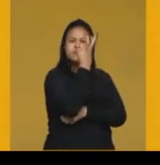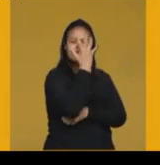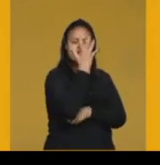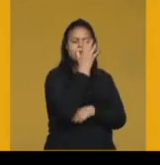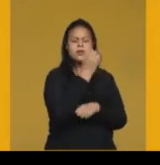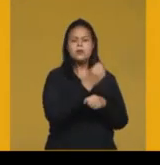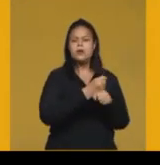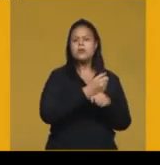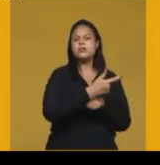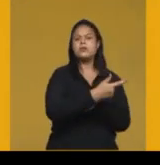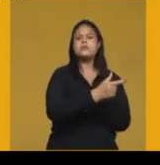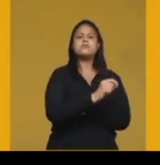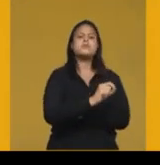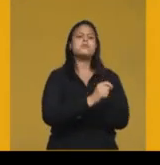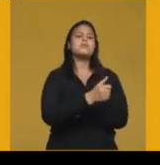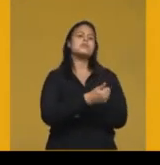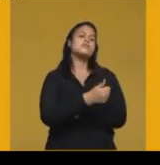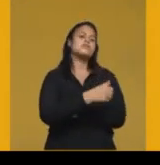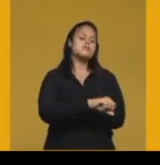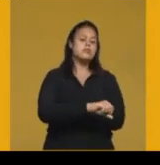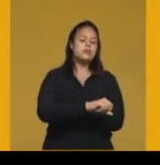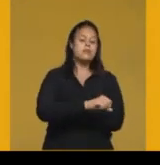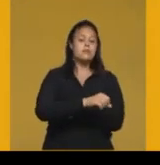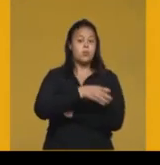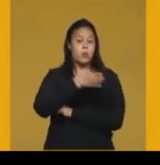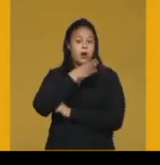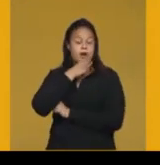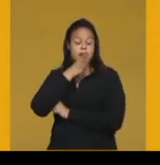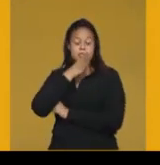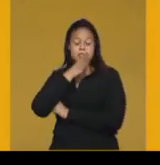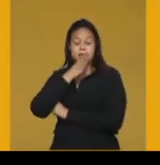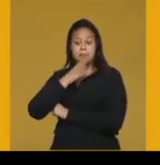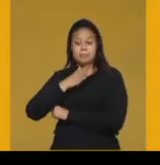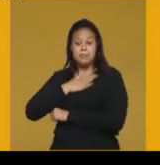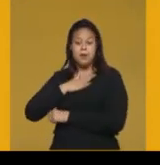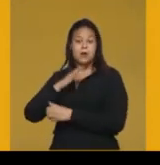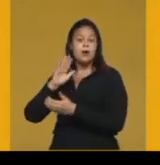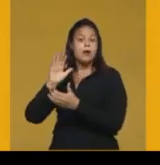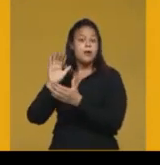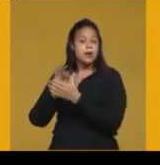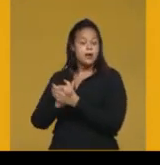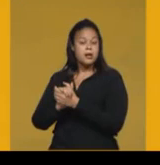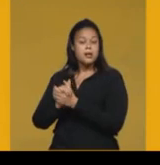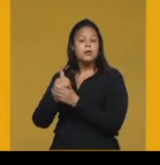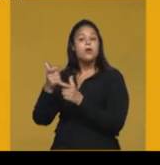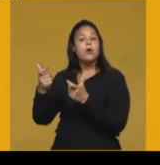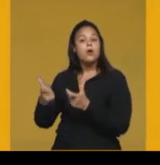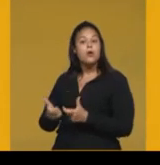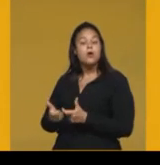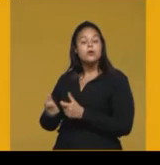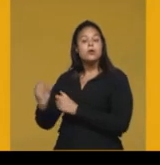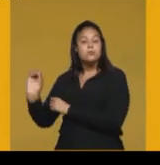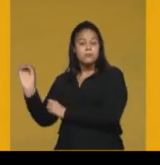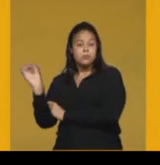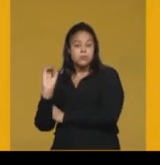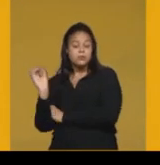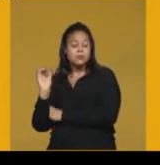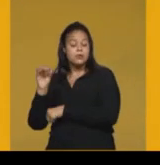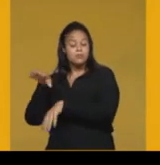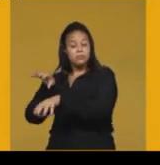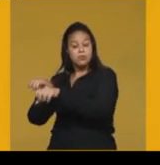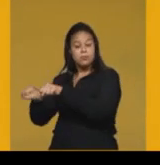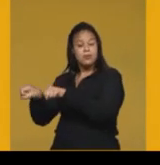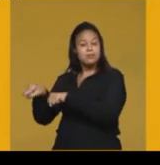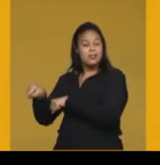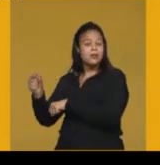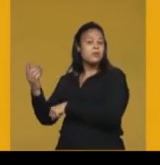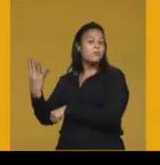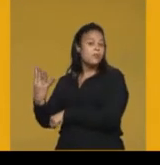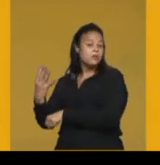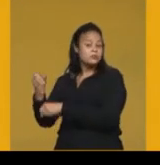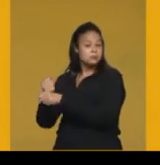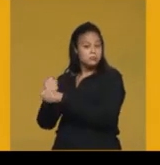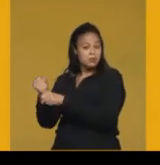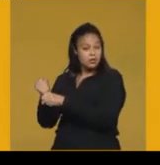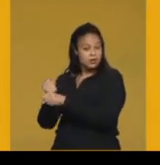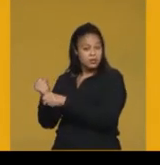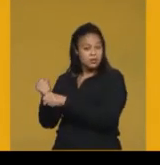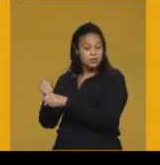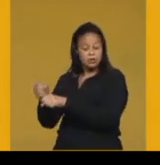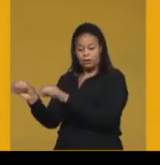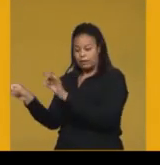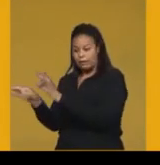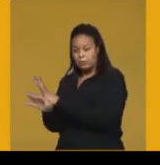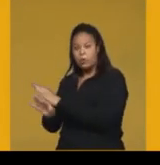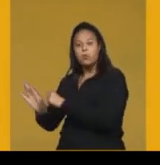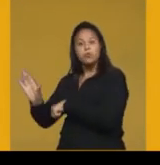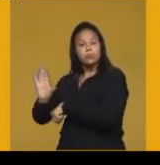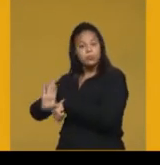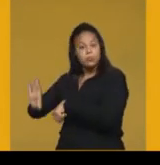marido moçambicano em Porto Alegre, enquanto ele fazia uma formação acadêmica de 4 anos. Assim que ele concluiu o